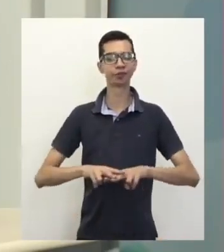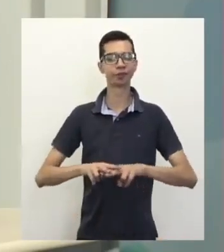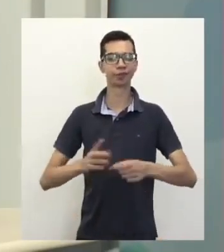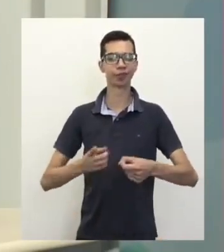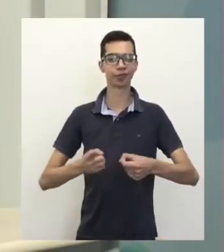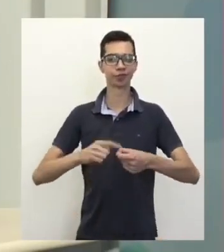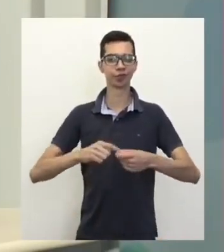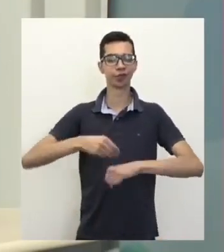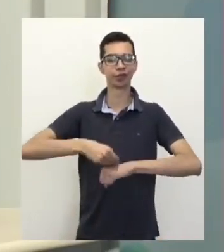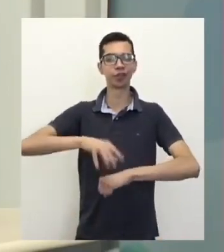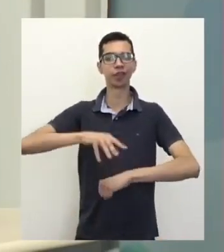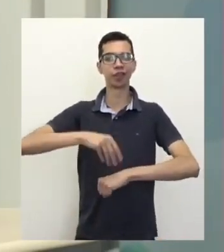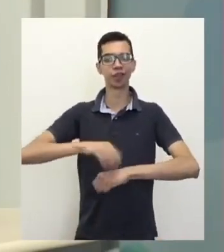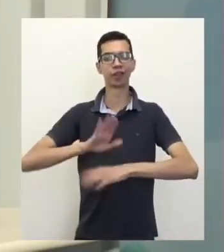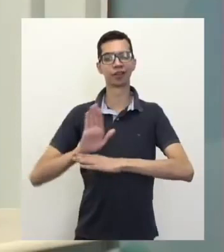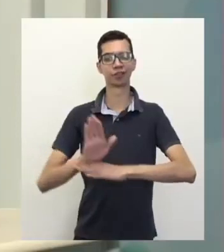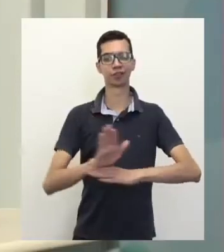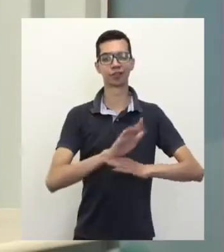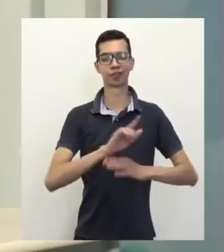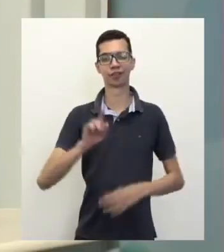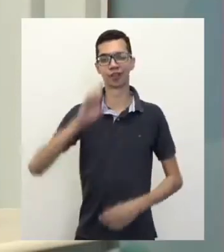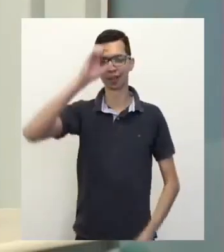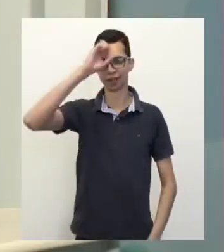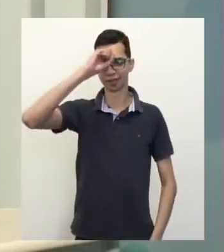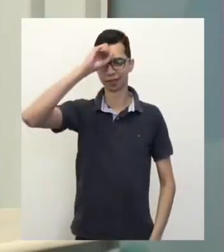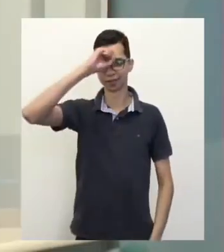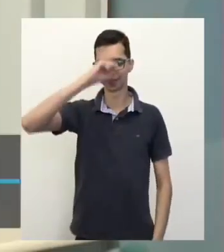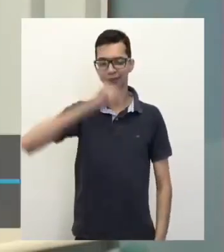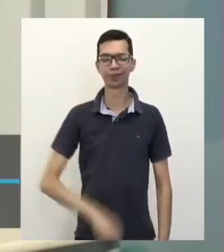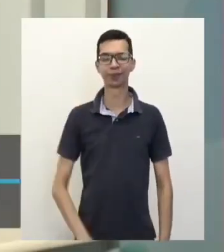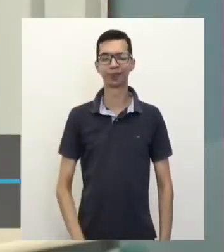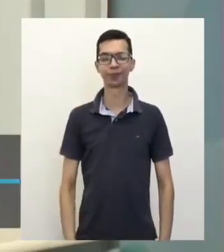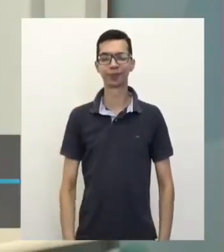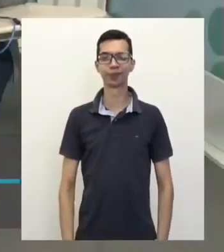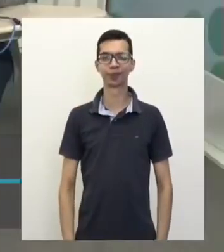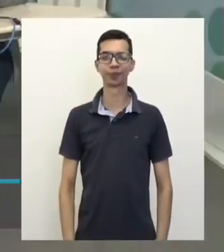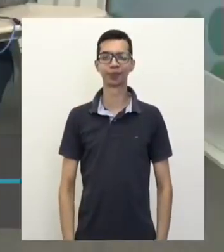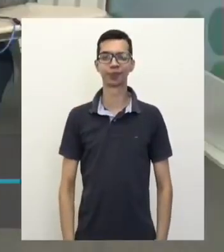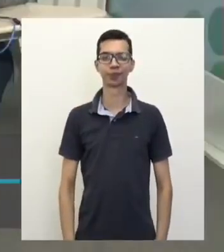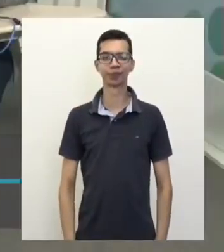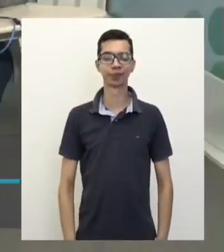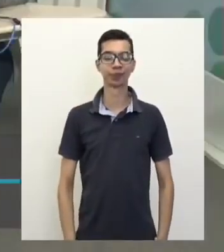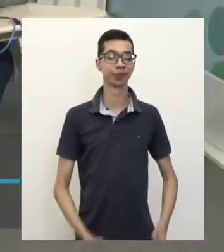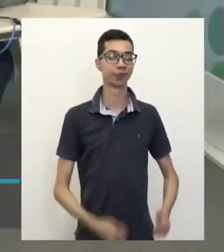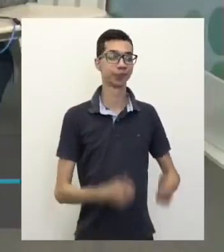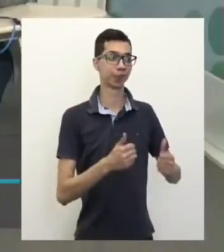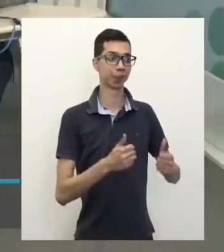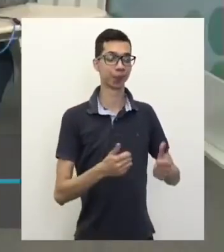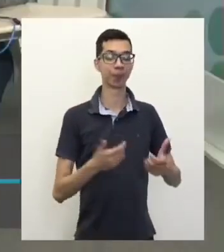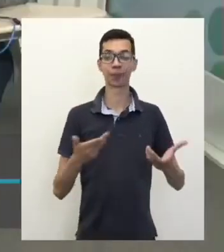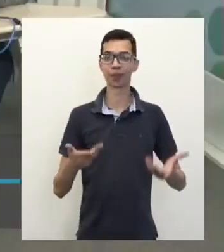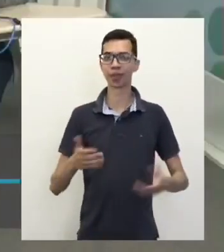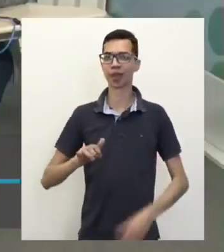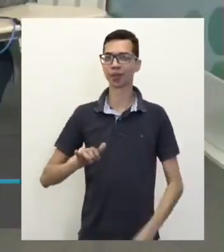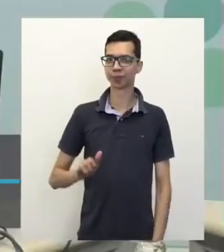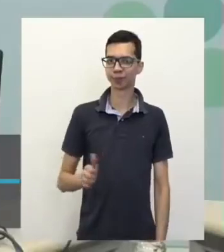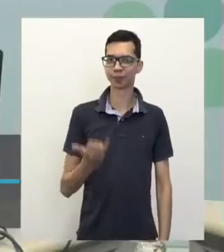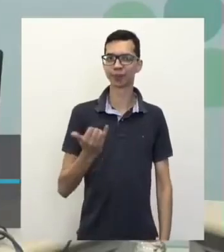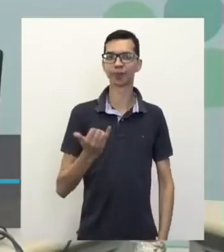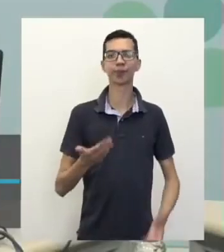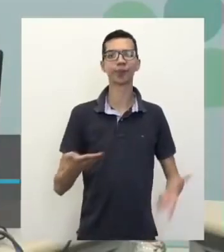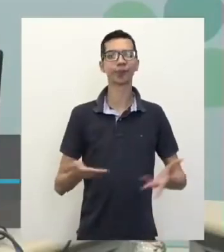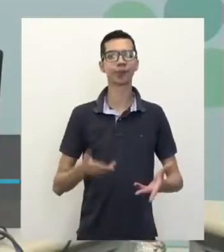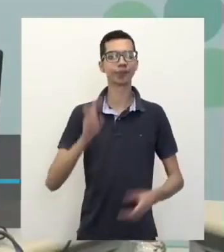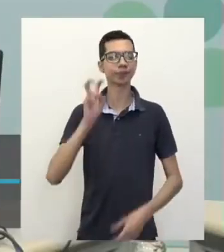e contribuir aí com o processo de aprendizagem de todos vocês. Muito bem. E aproveitando, né, nessa